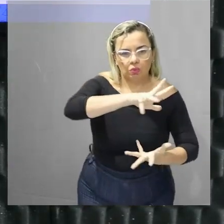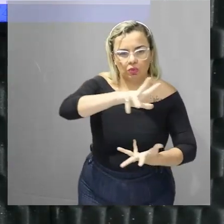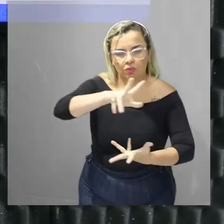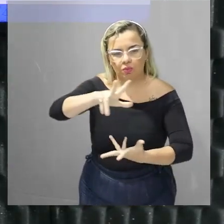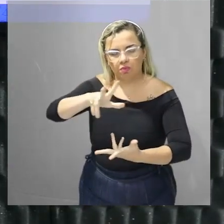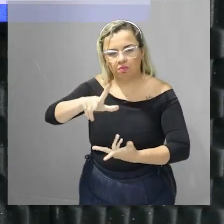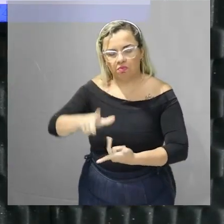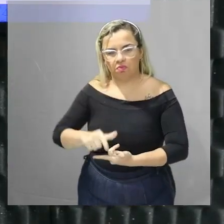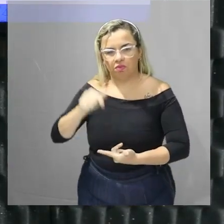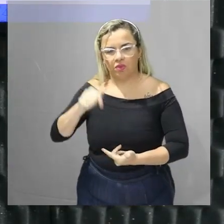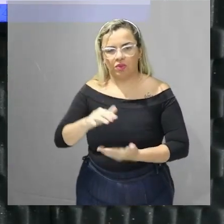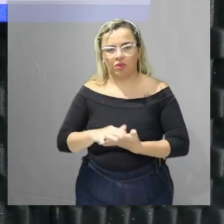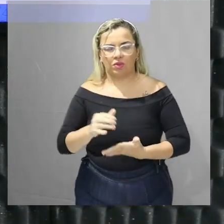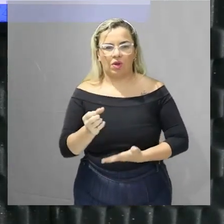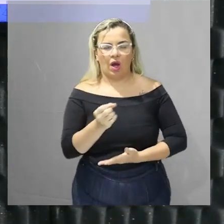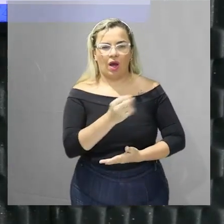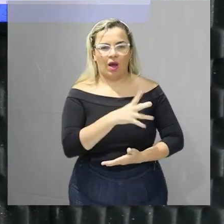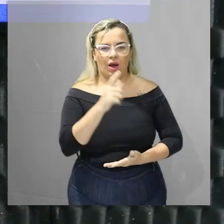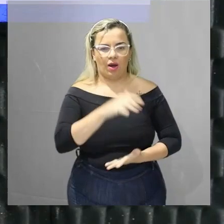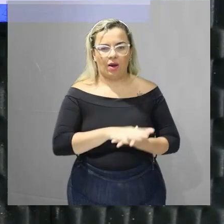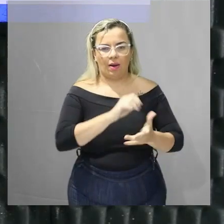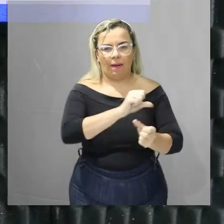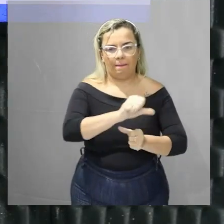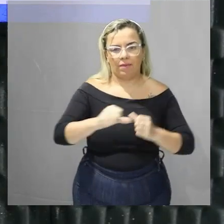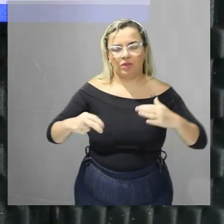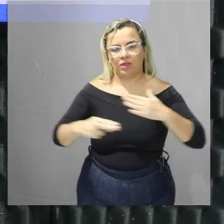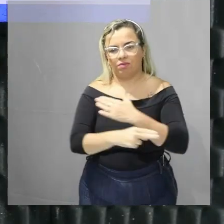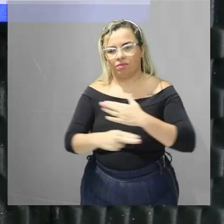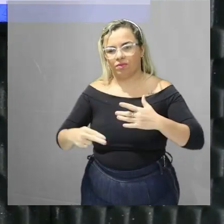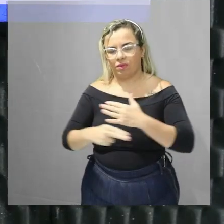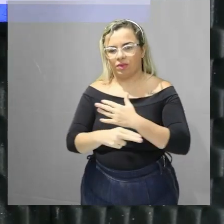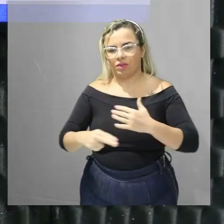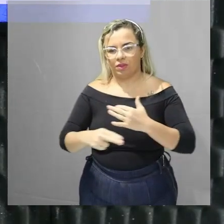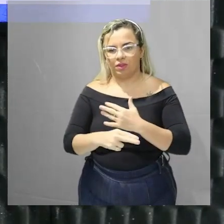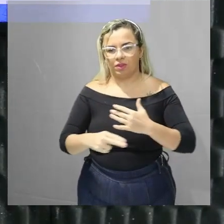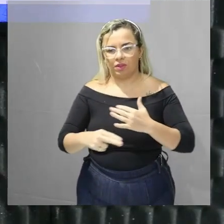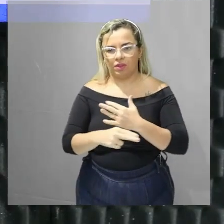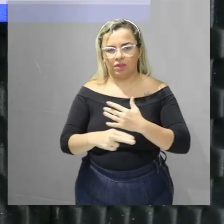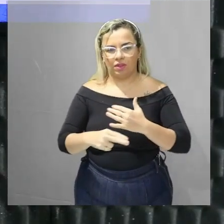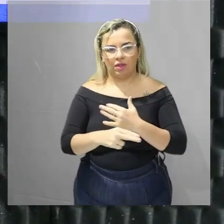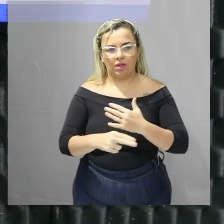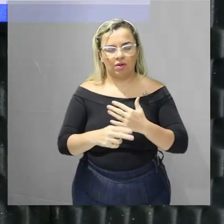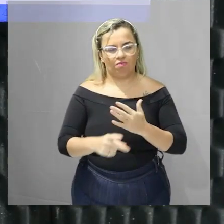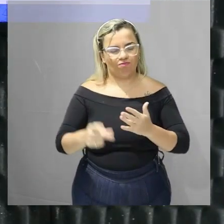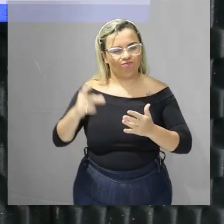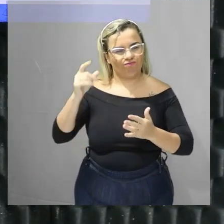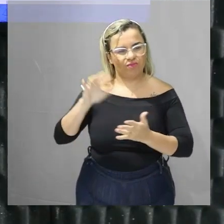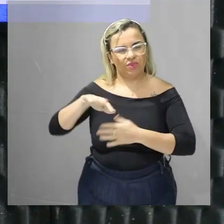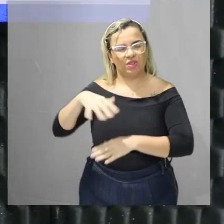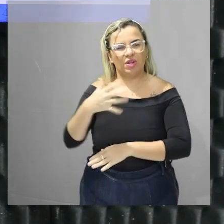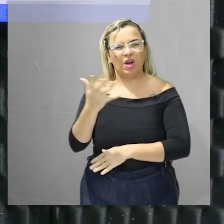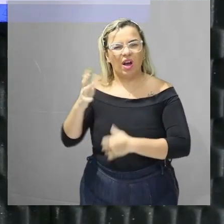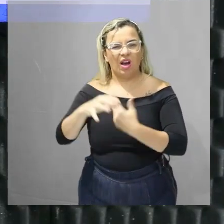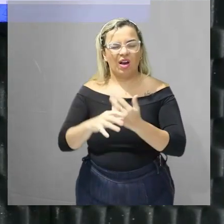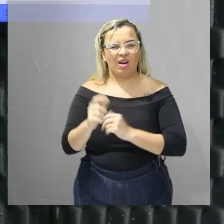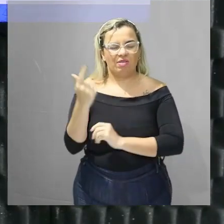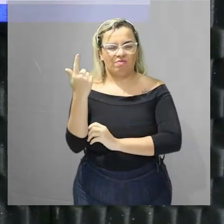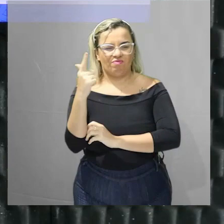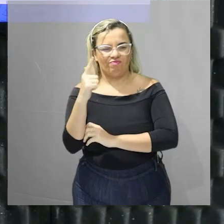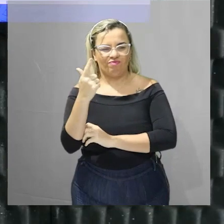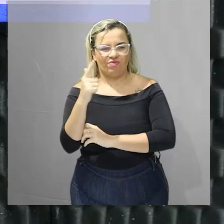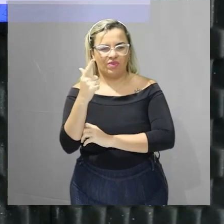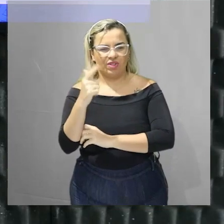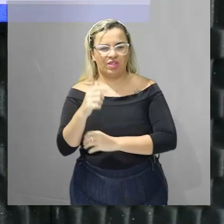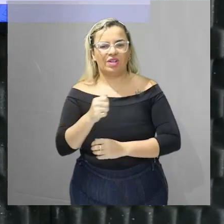aí. A revitalização urbana deveria deixar para trás uma paisagem geográfica